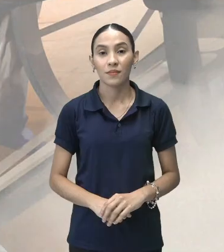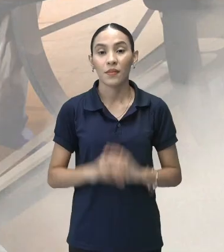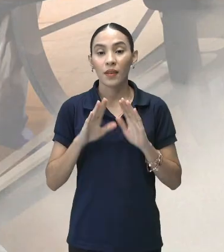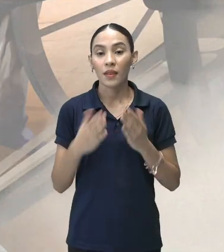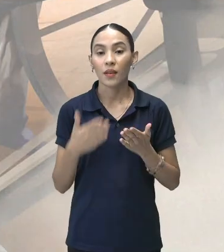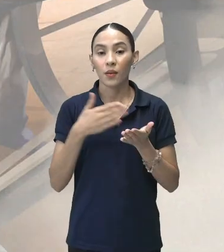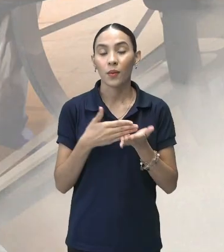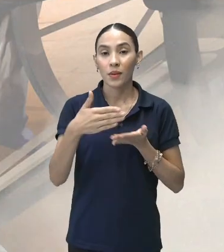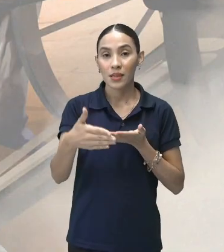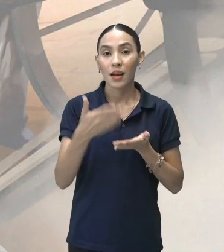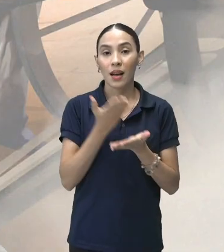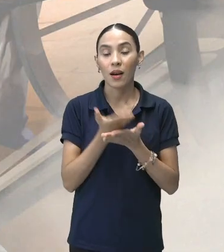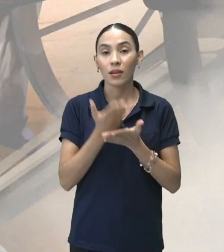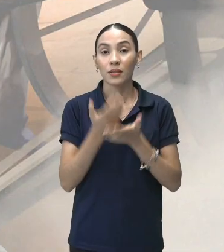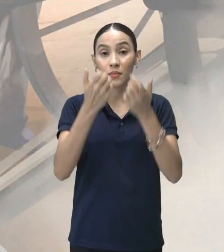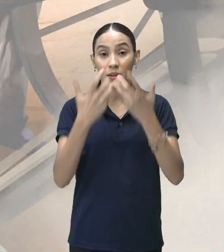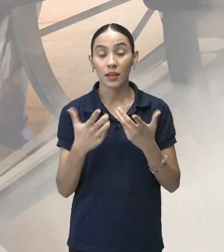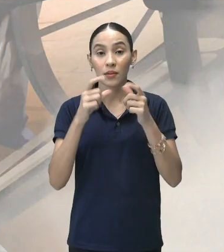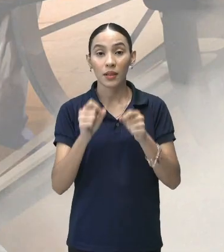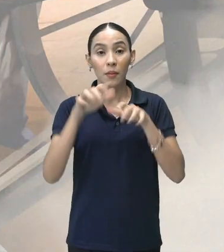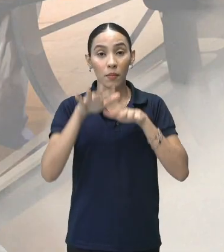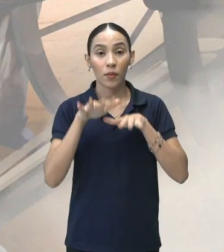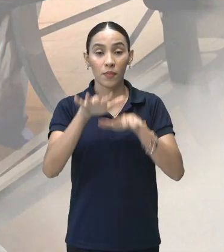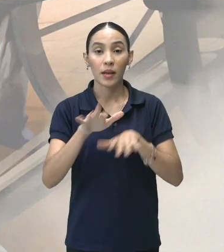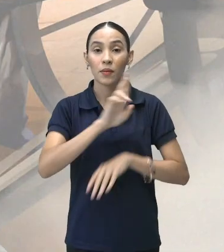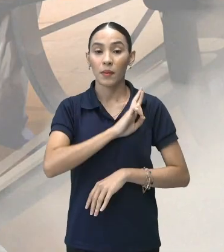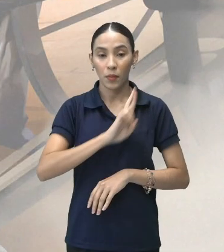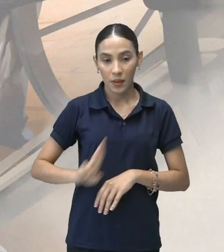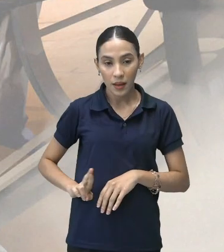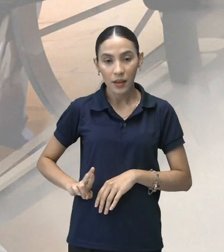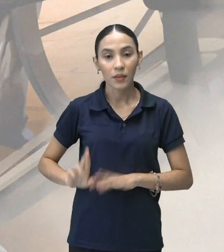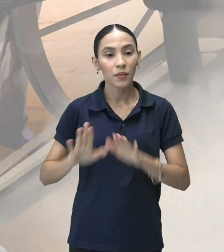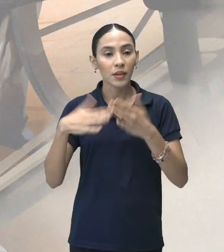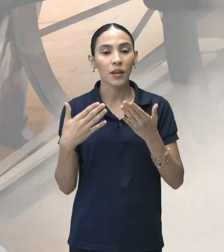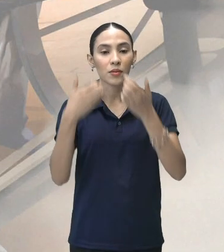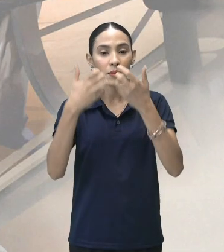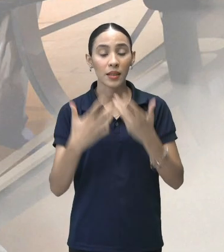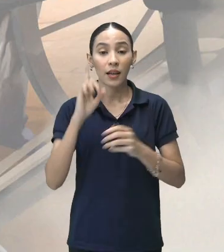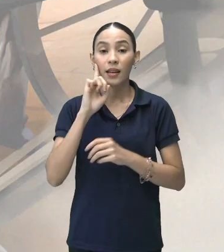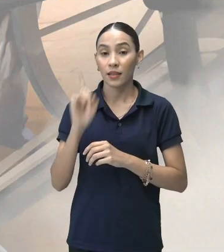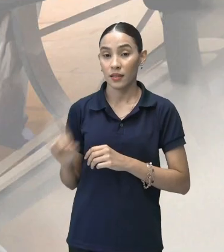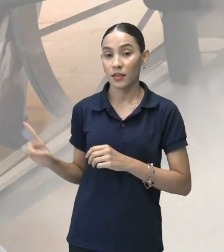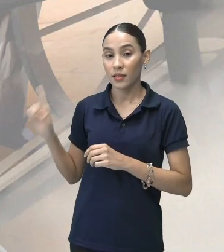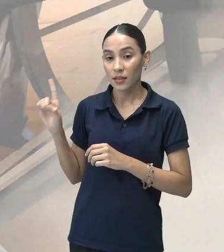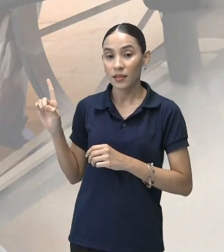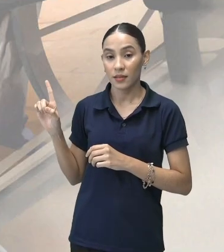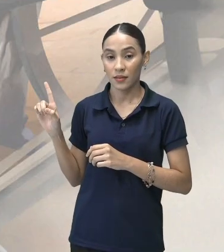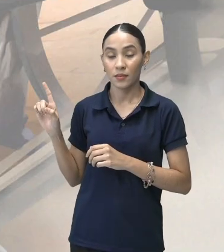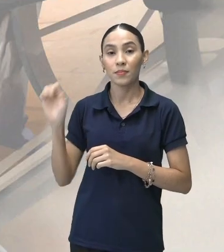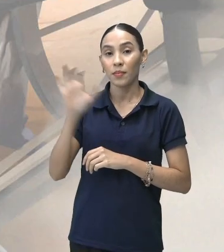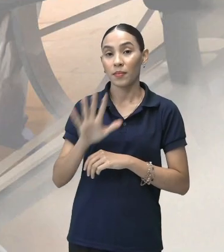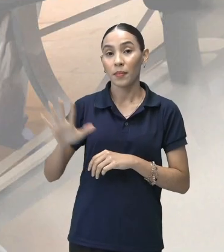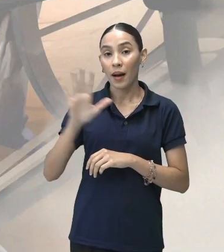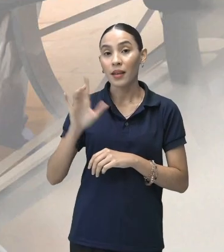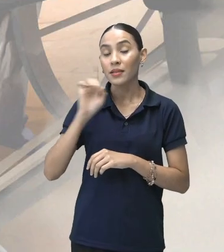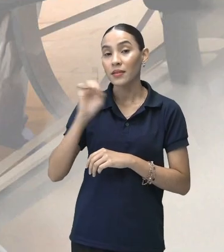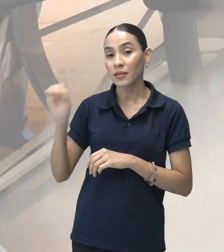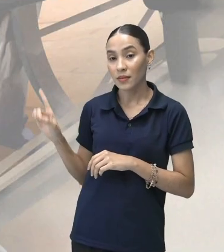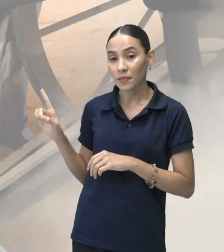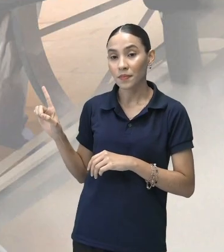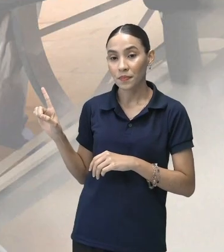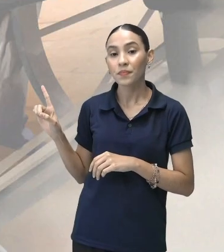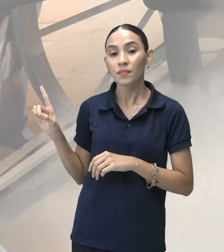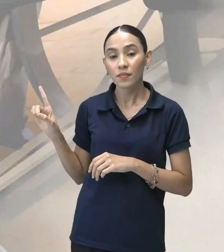Vamos iniciar esta aula falando sobre movimento republicano. E para falar desse movimento, estamos aqui no recorte, de